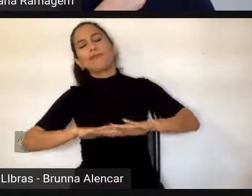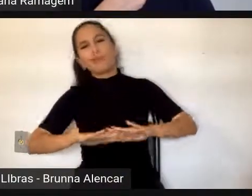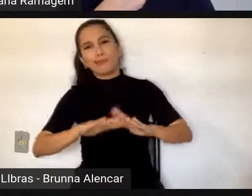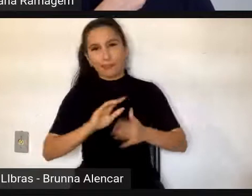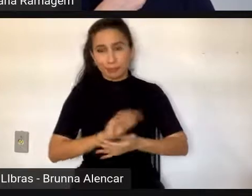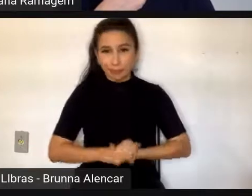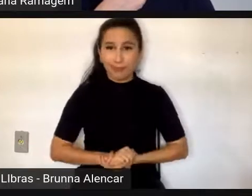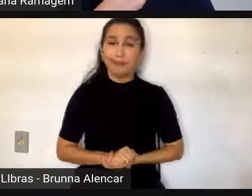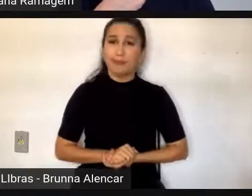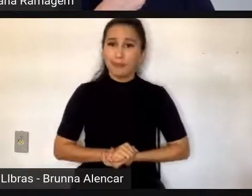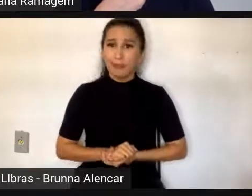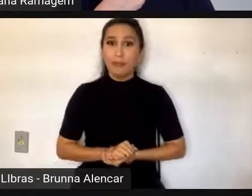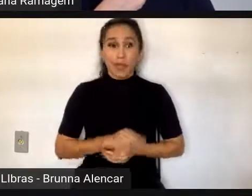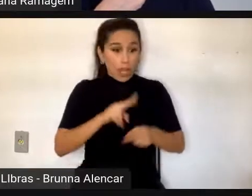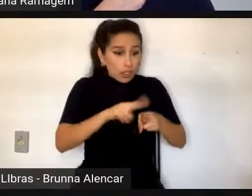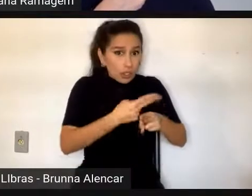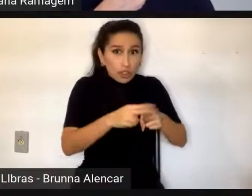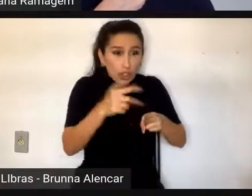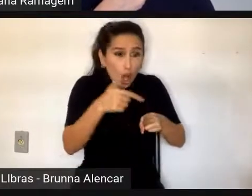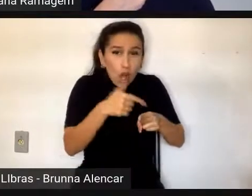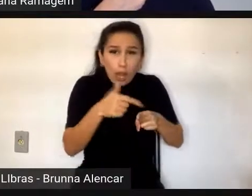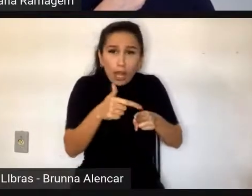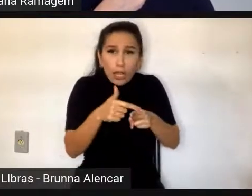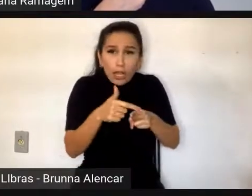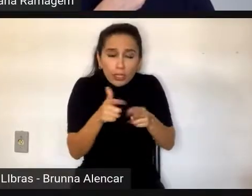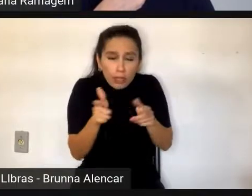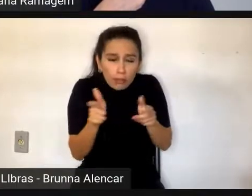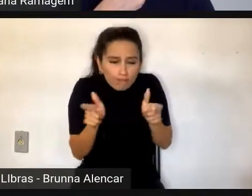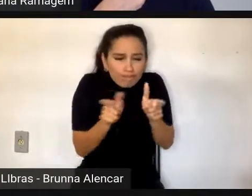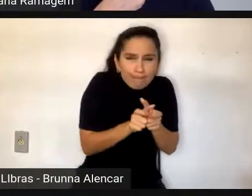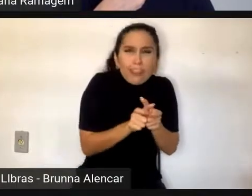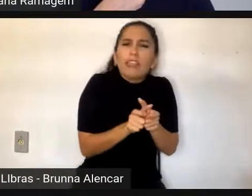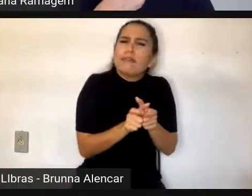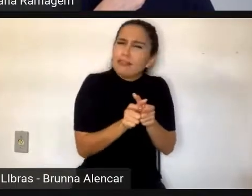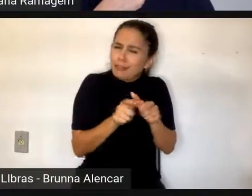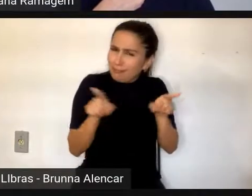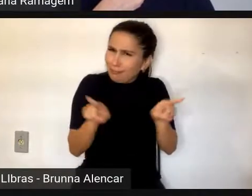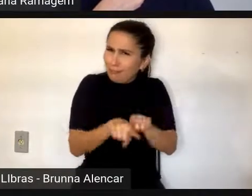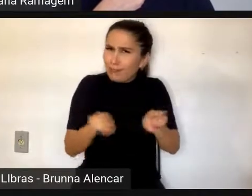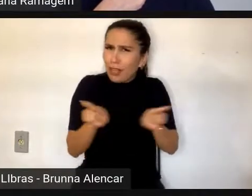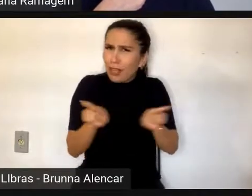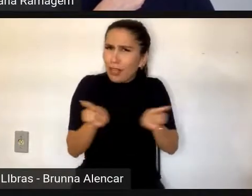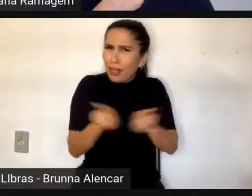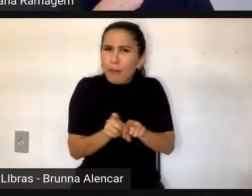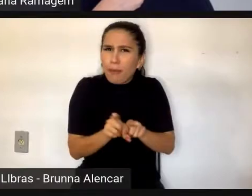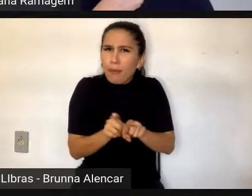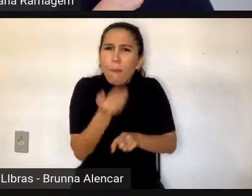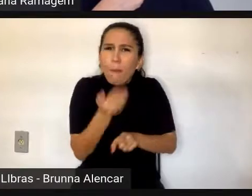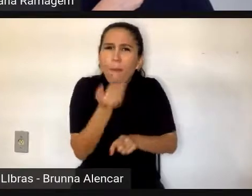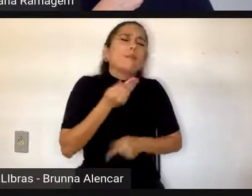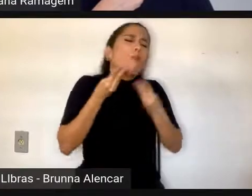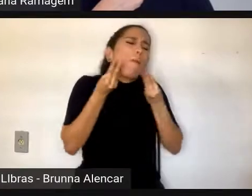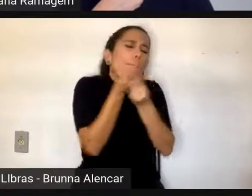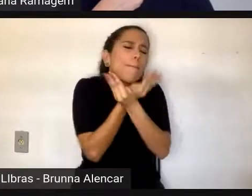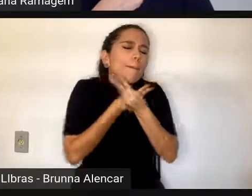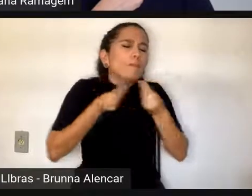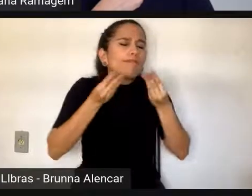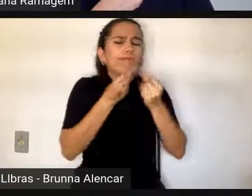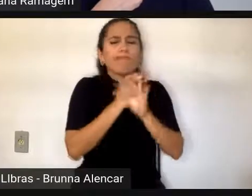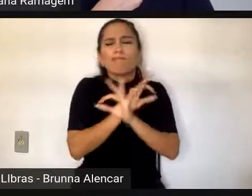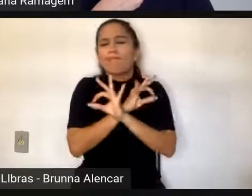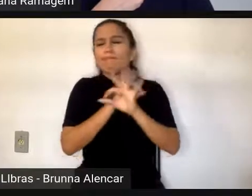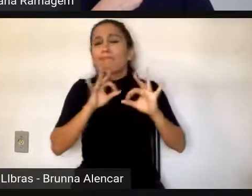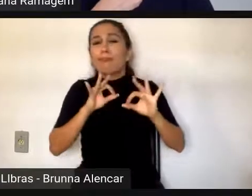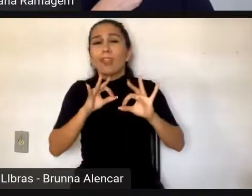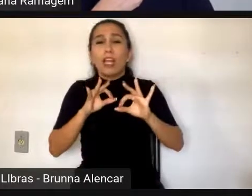de chocolate numa quantidade menor também ajuda, né? São